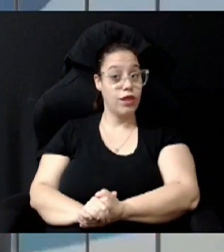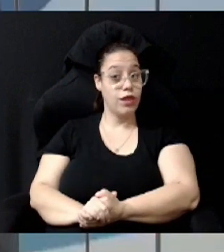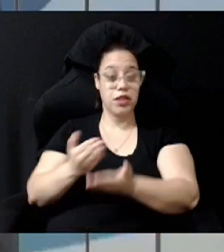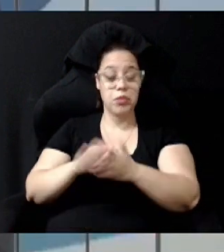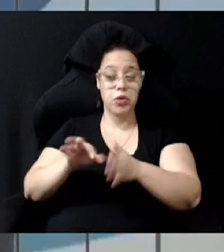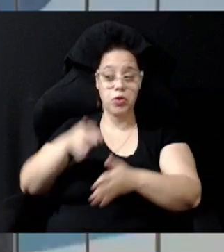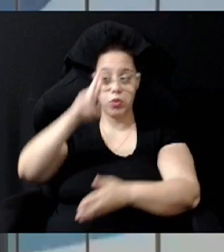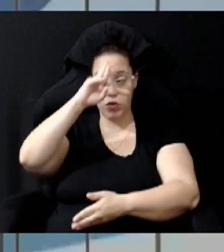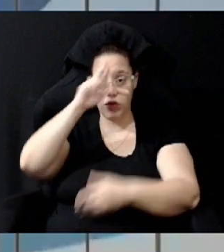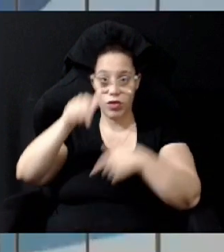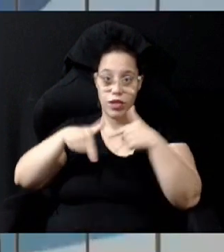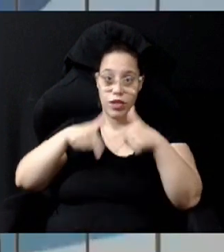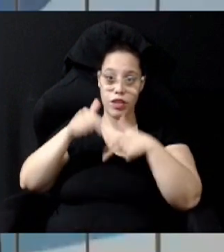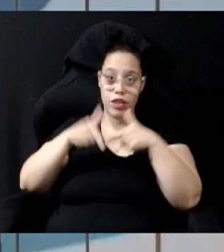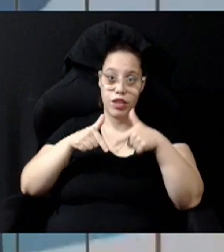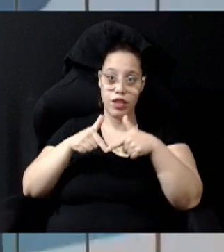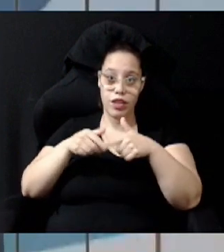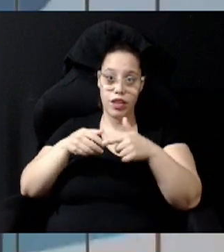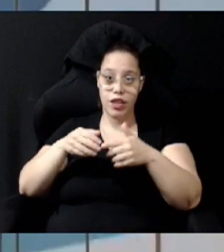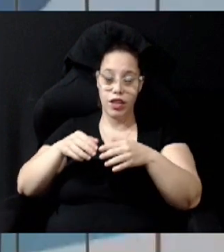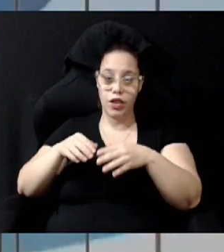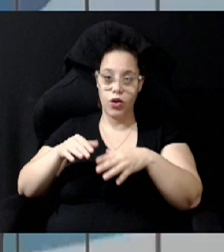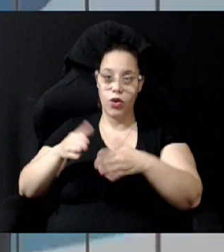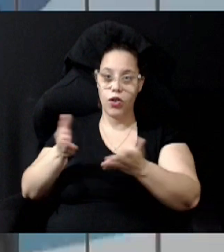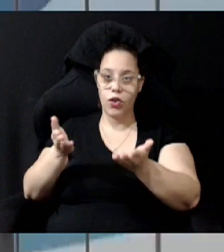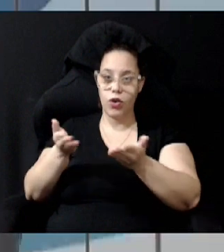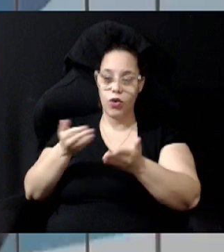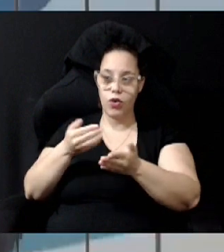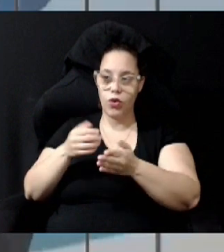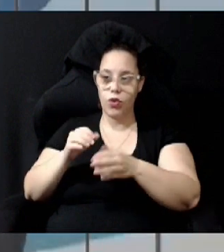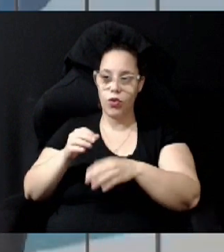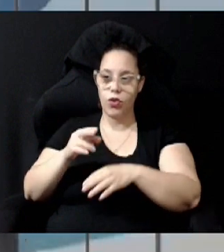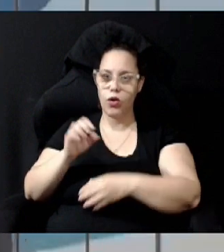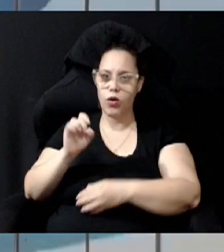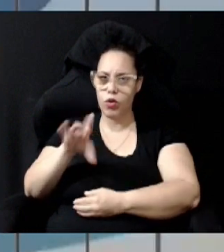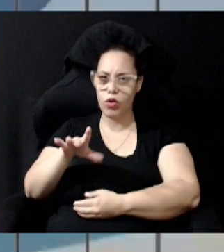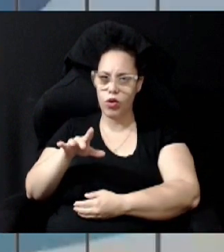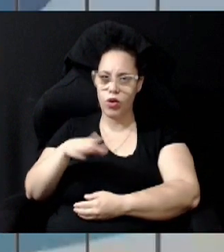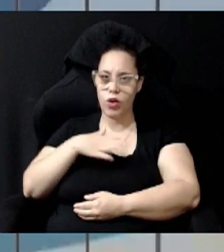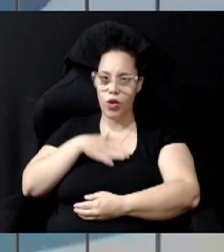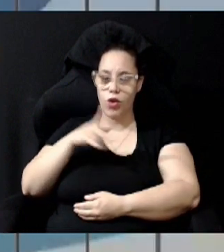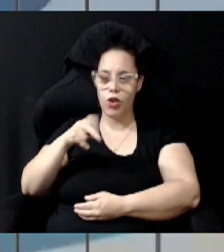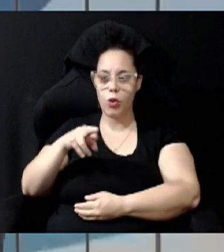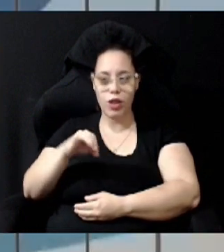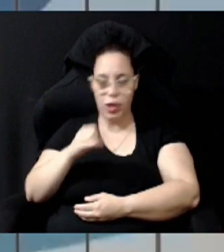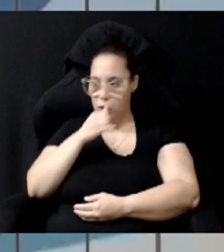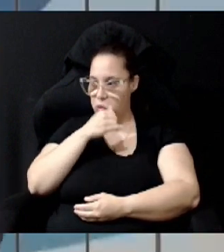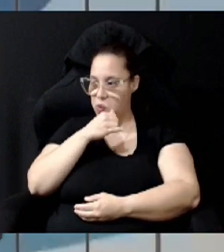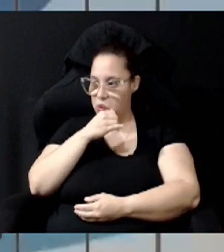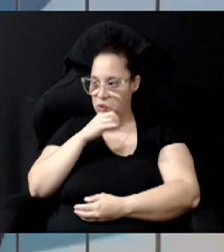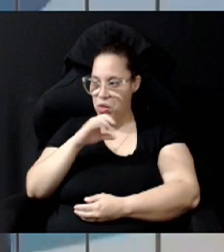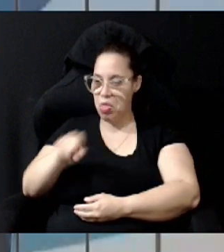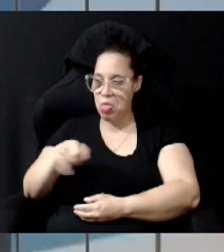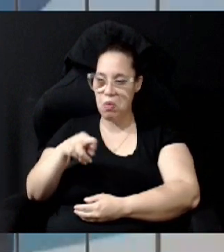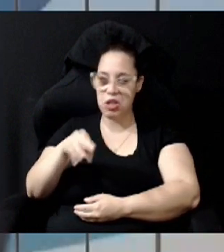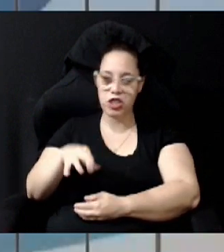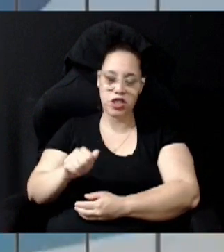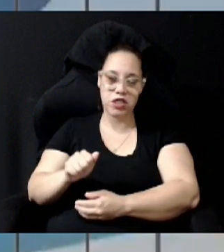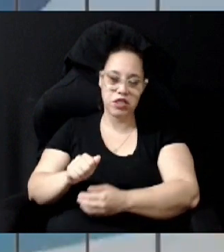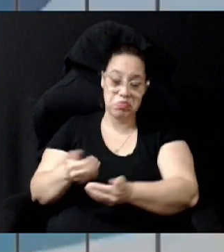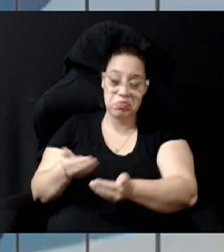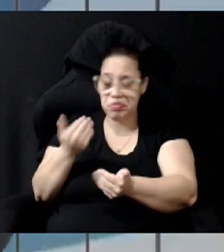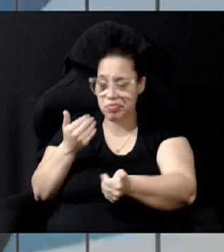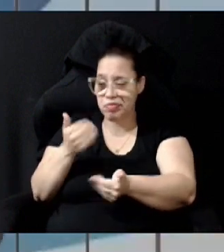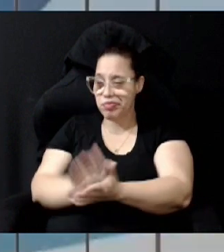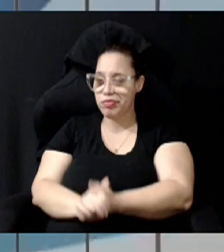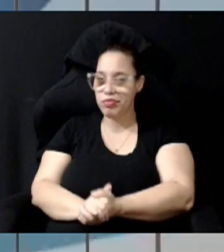Gaspar, vou fazer uma janta pra gente hoje, vai lá em casa, vai só você e o Pedrinho. E fomos lá jantar, né? Daí meu pai